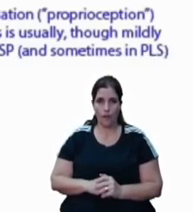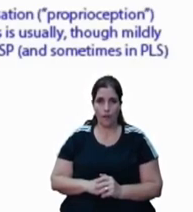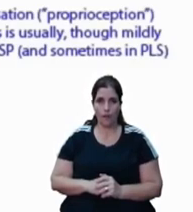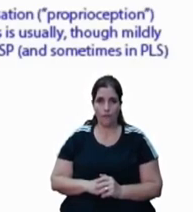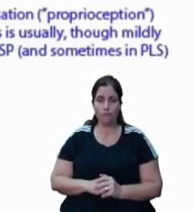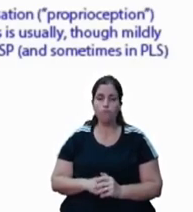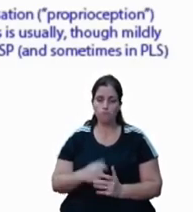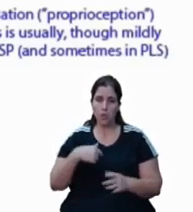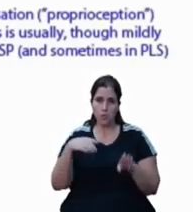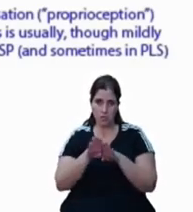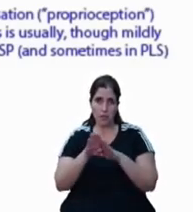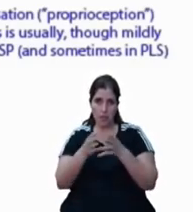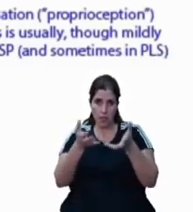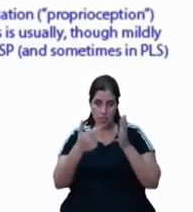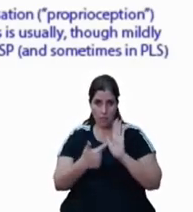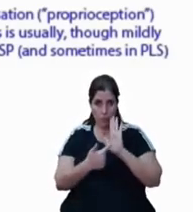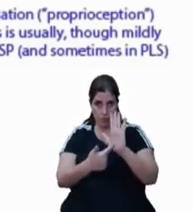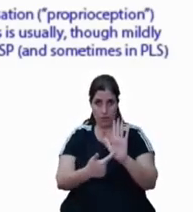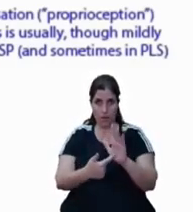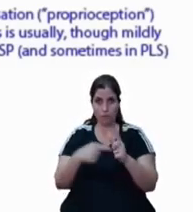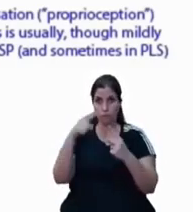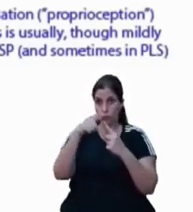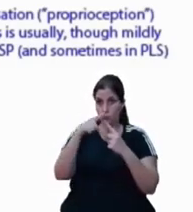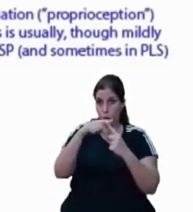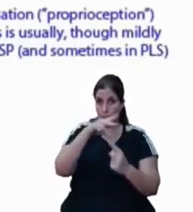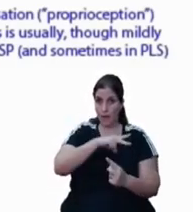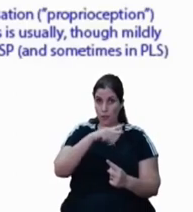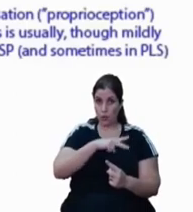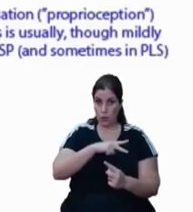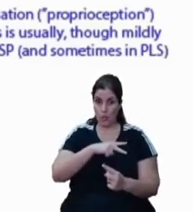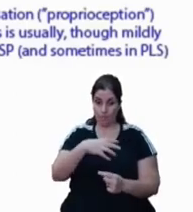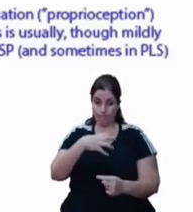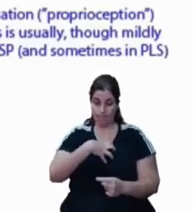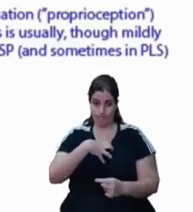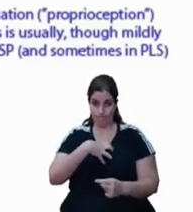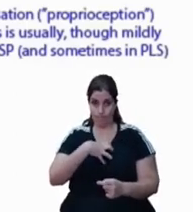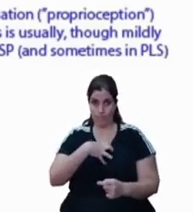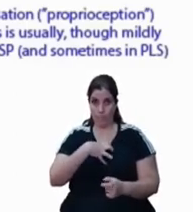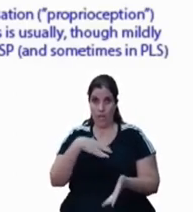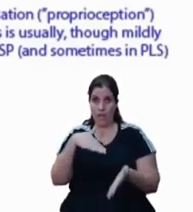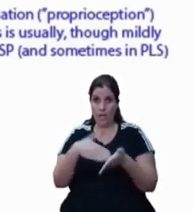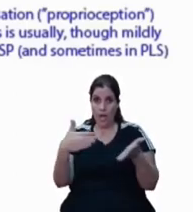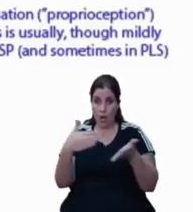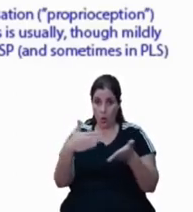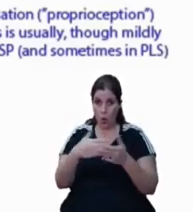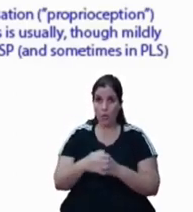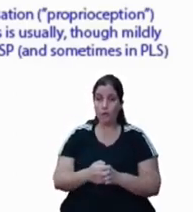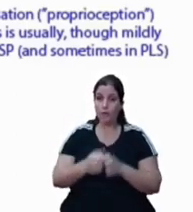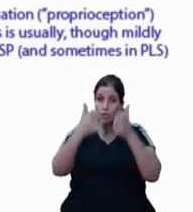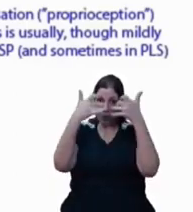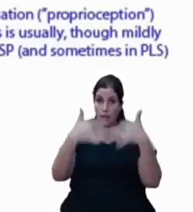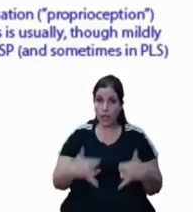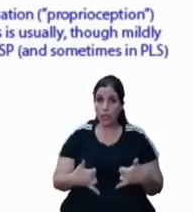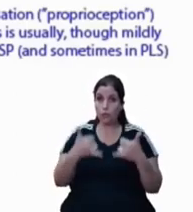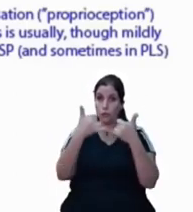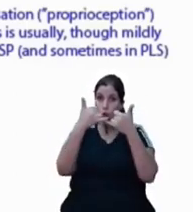Eu também gostaria de apontar um tipo particular de via sensorial. Até agora falamos das vias neuronais que controlam o